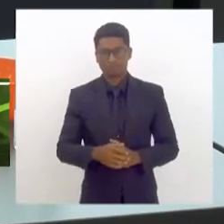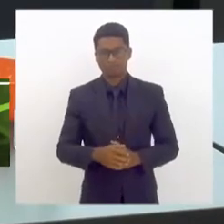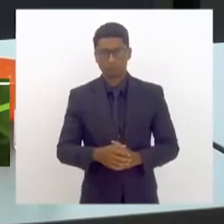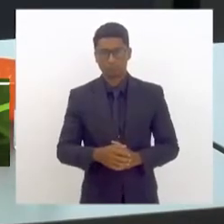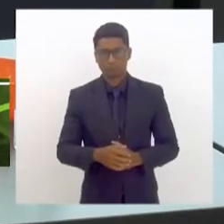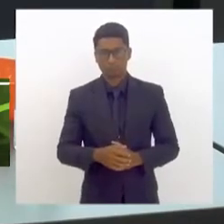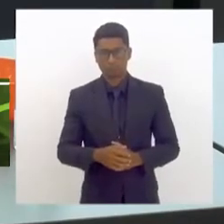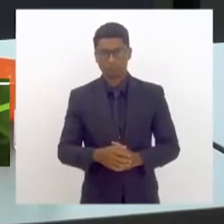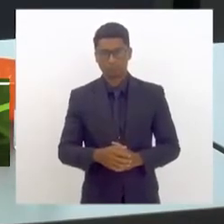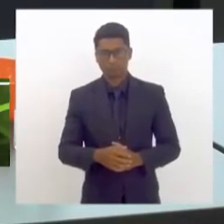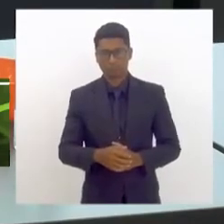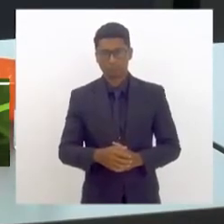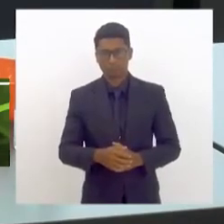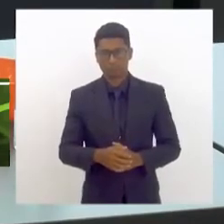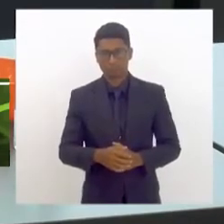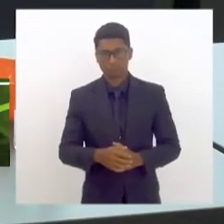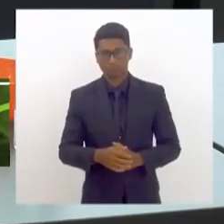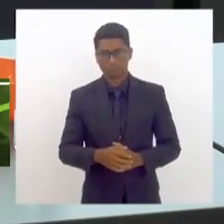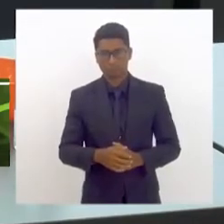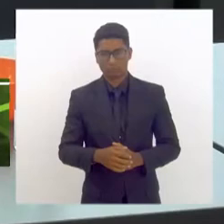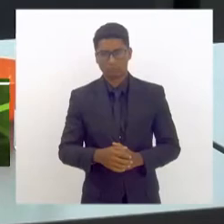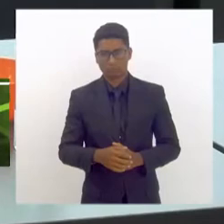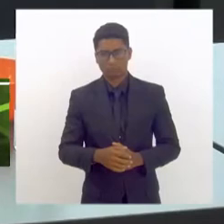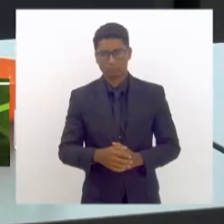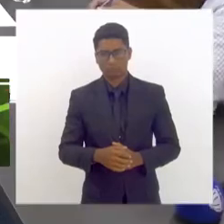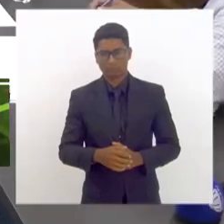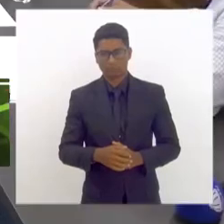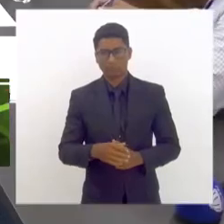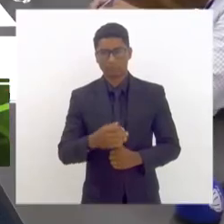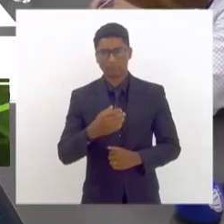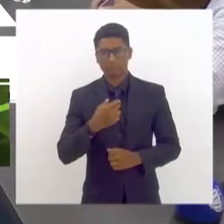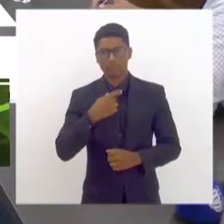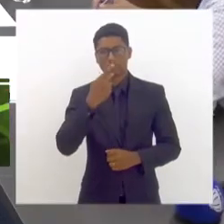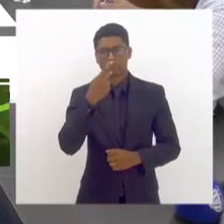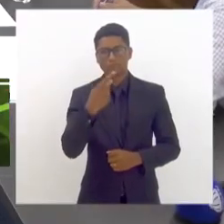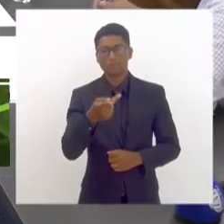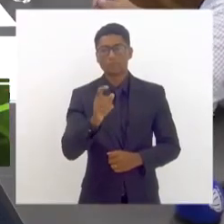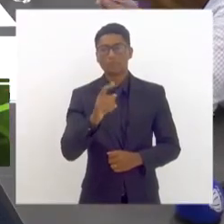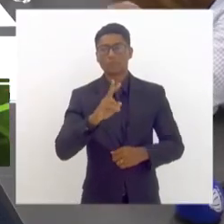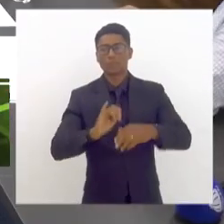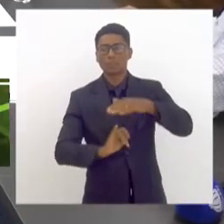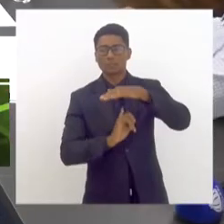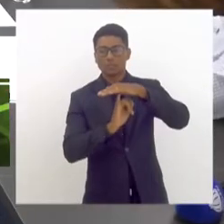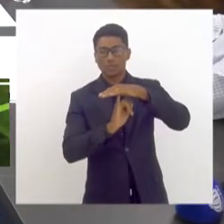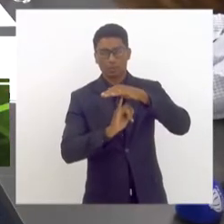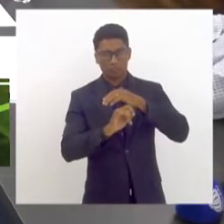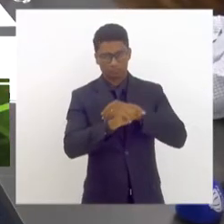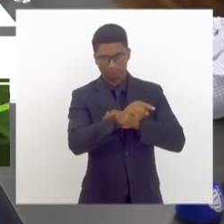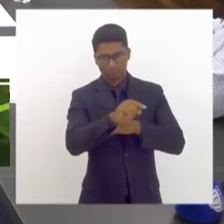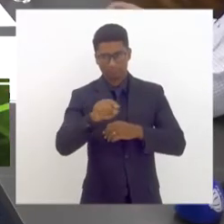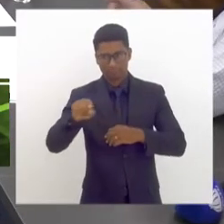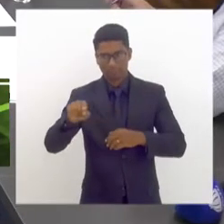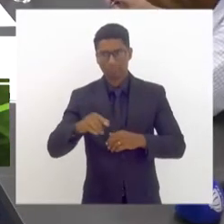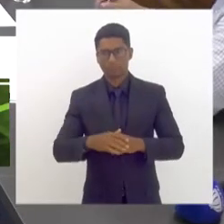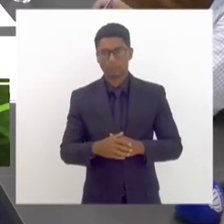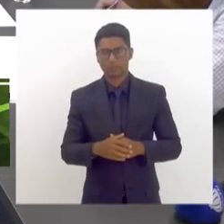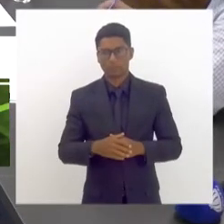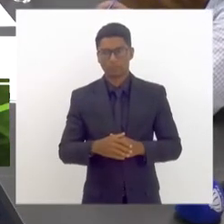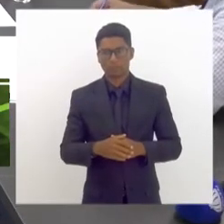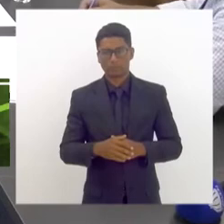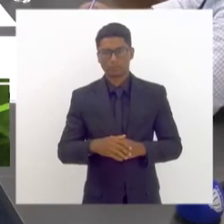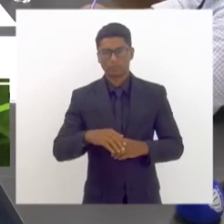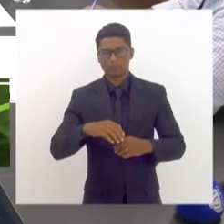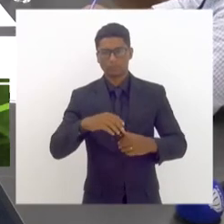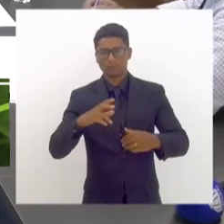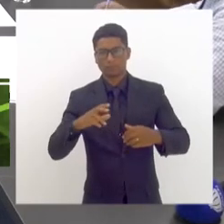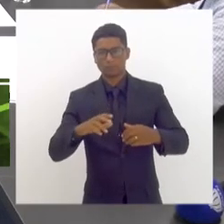bom, então fica à vontade. Deixa eu fazer uma fala sobre a questão das instituições. Considerando o todo